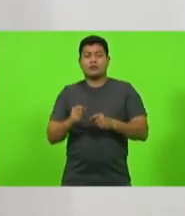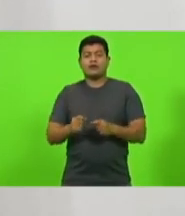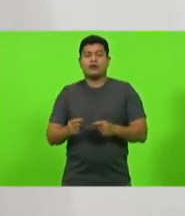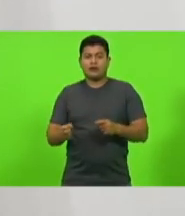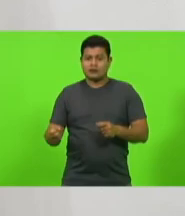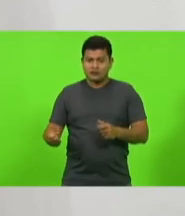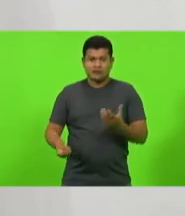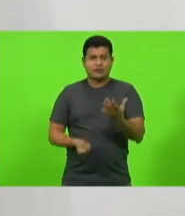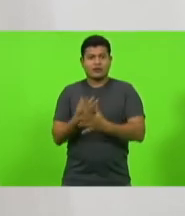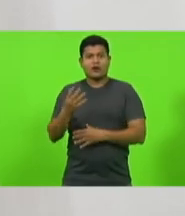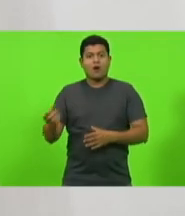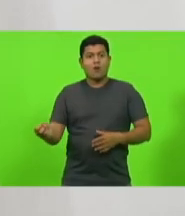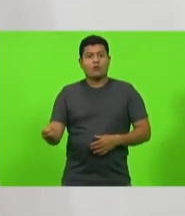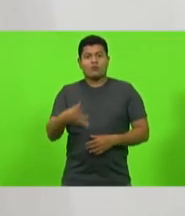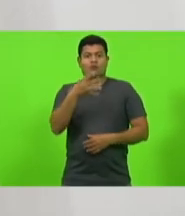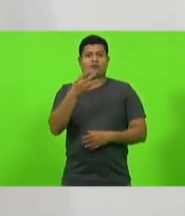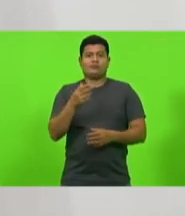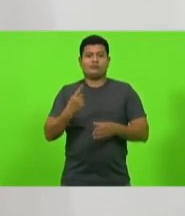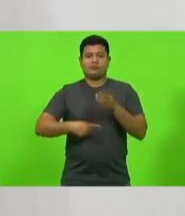e se prorroga de novo.